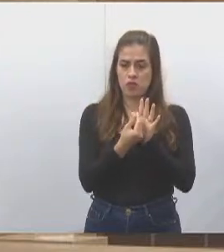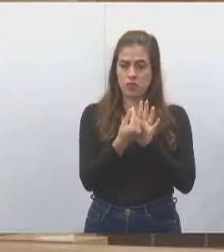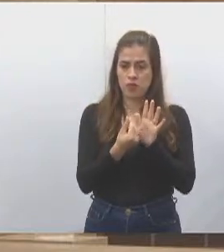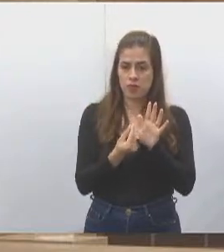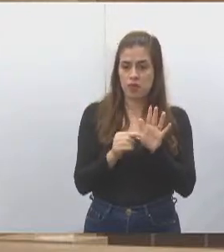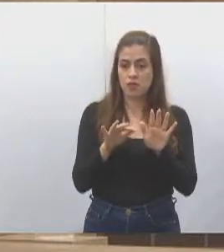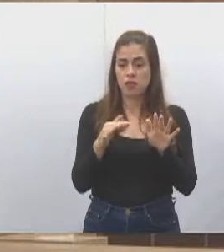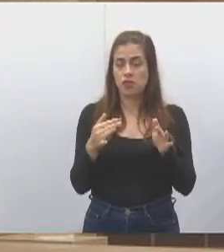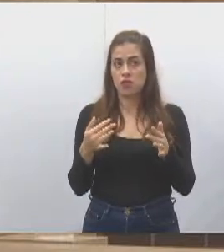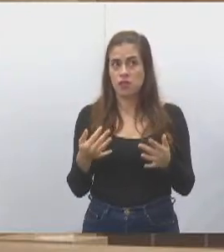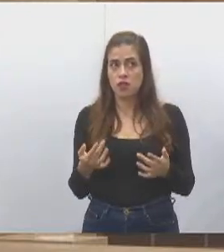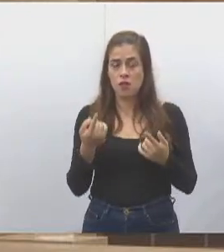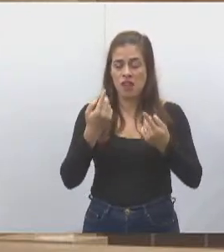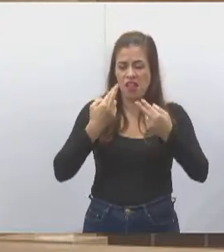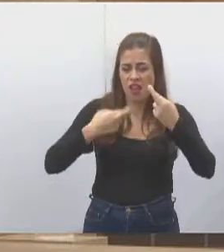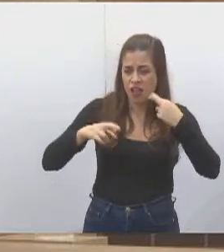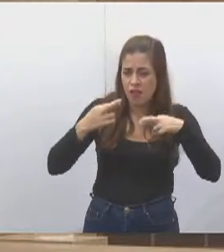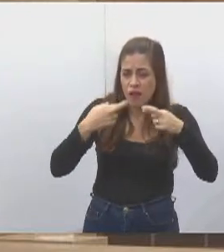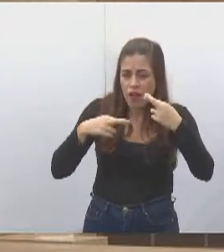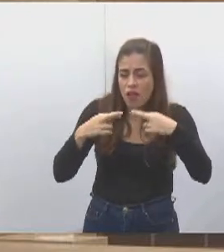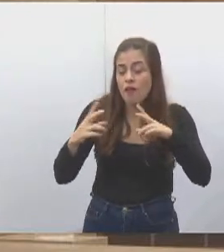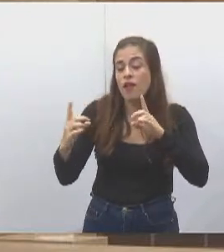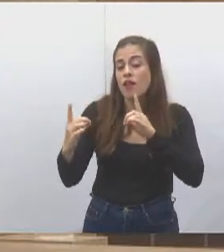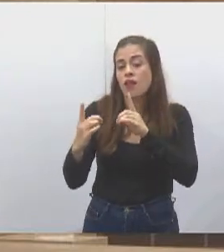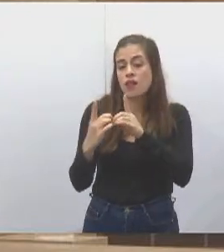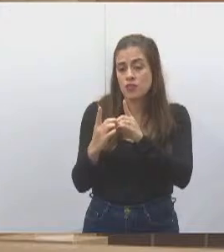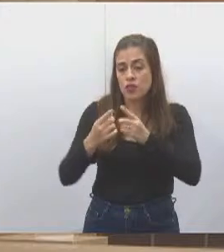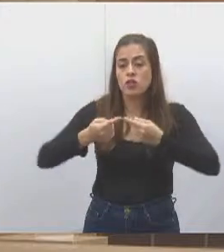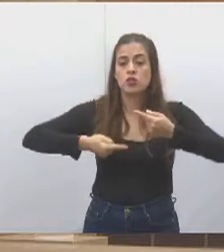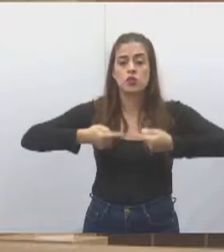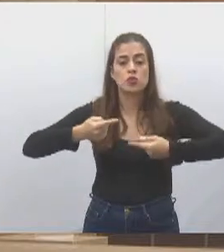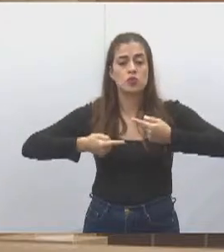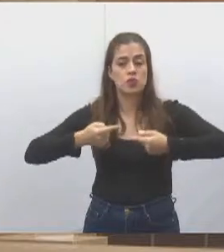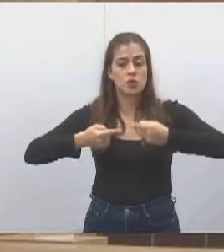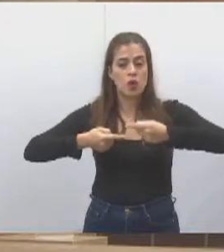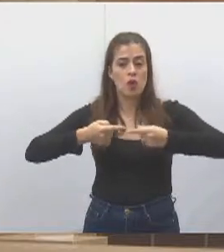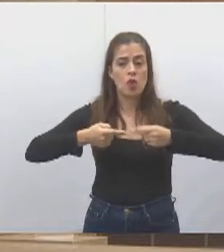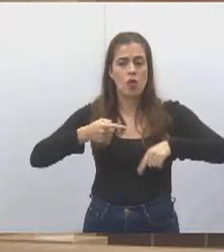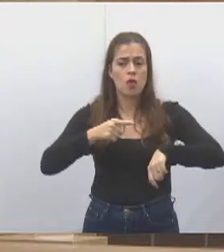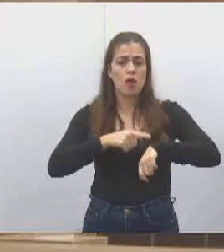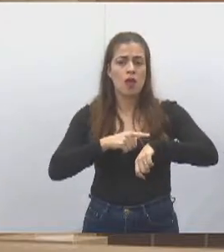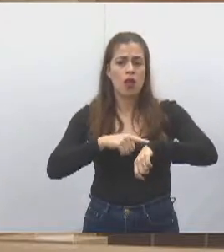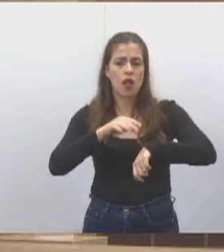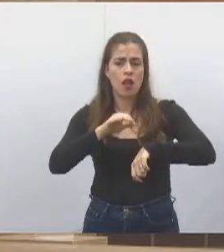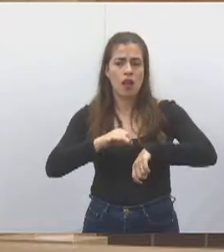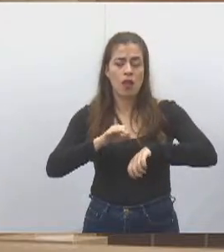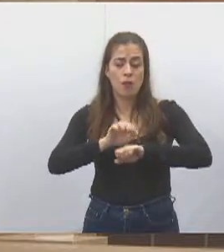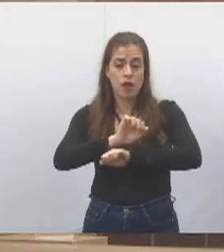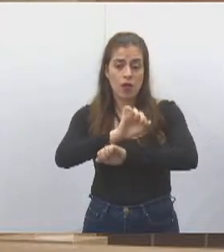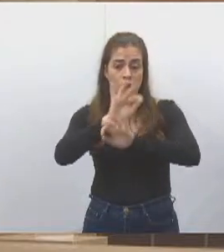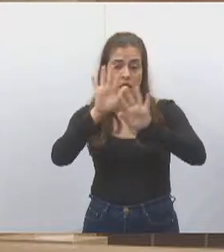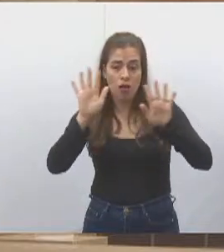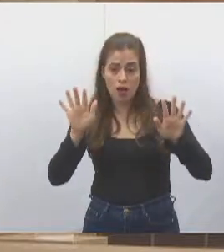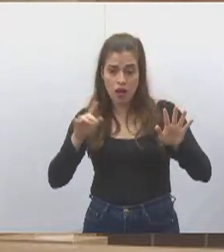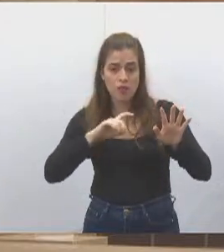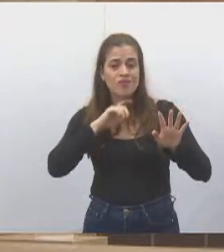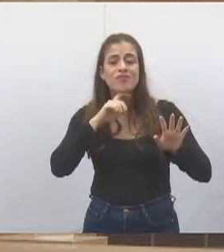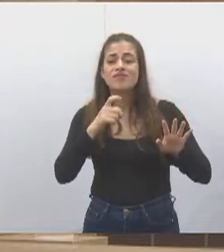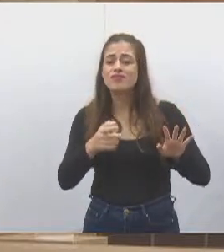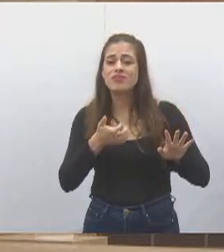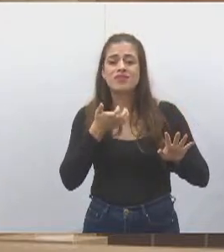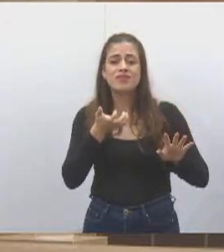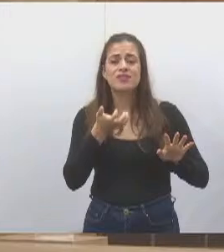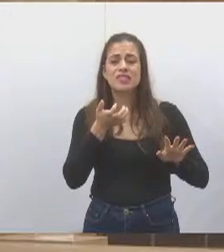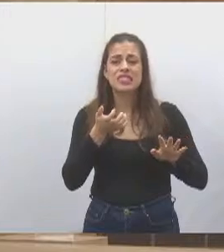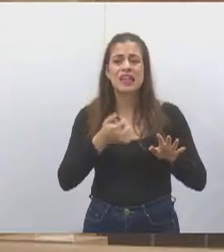reivindicações de vocês possivelmente serão atendidas em discussões mais pontuais. Então, aqui, deixar bem claro que ninguém quer